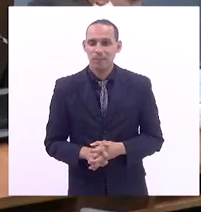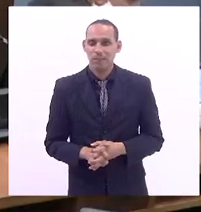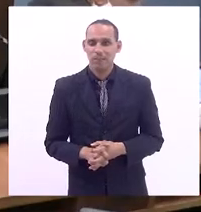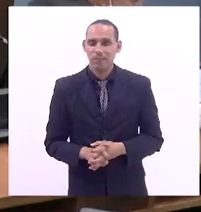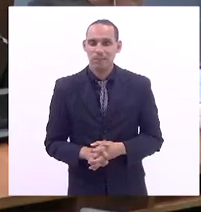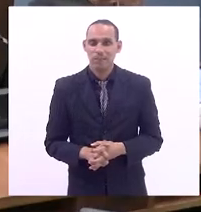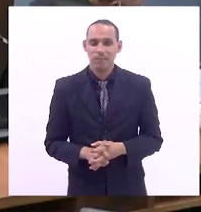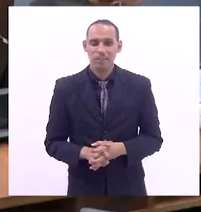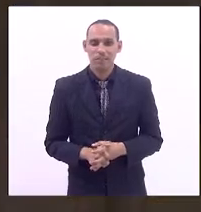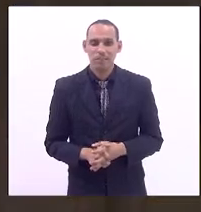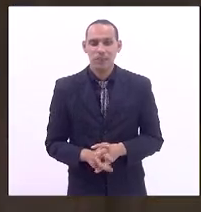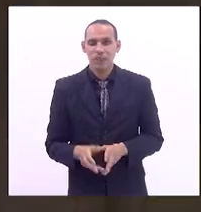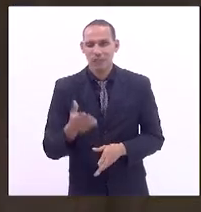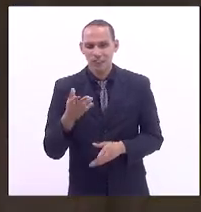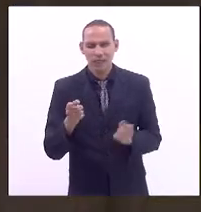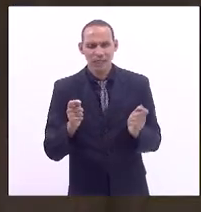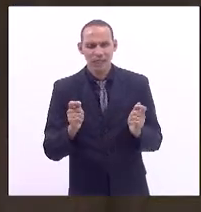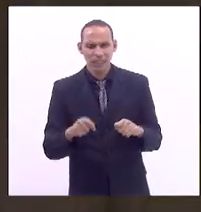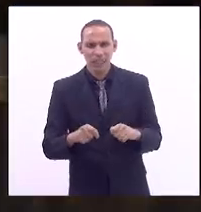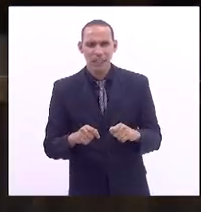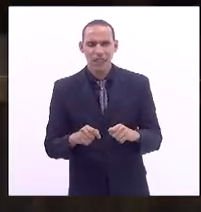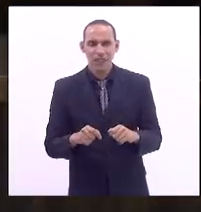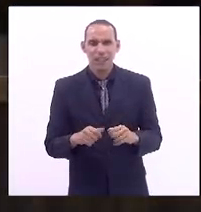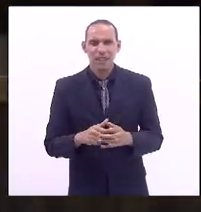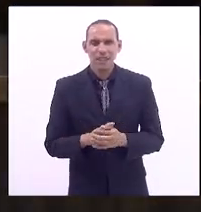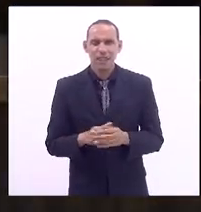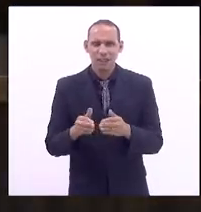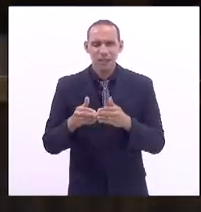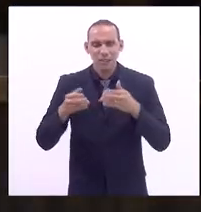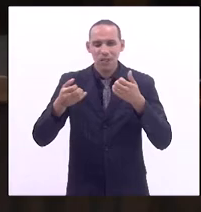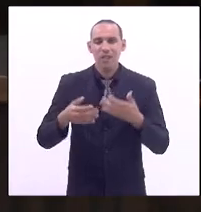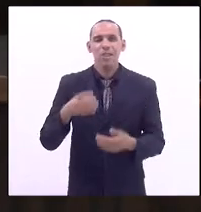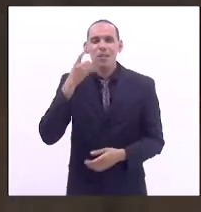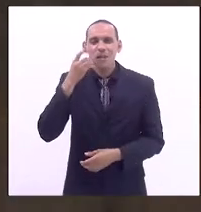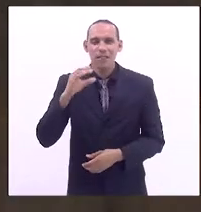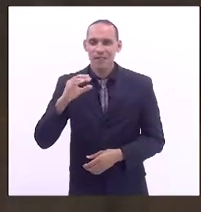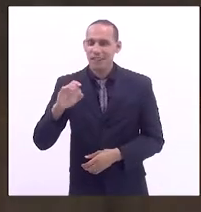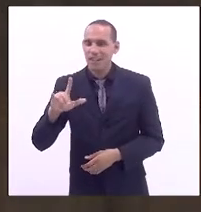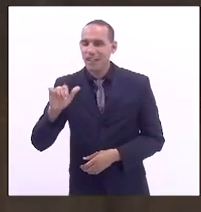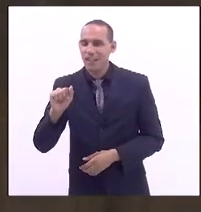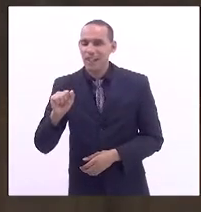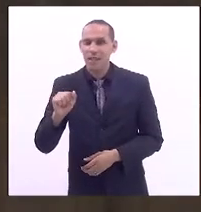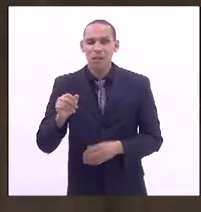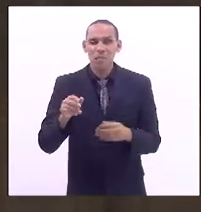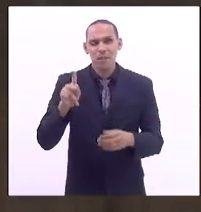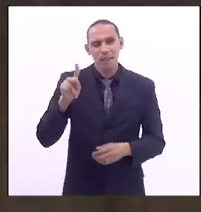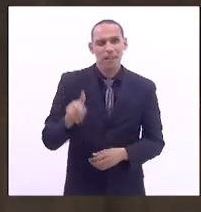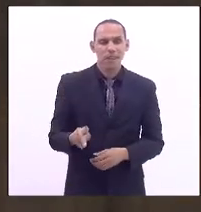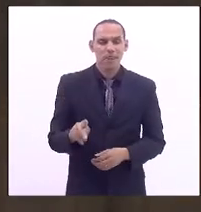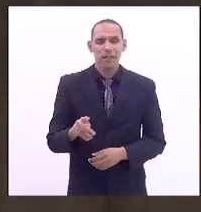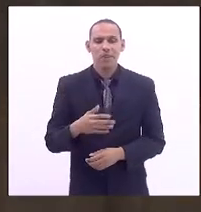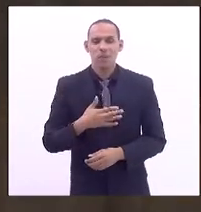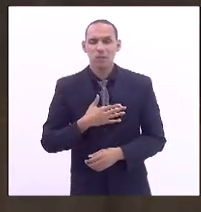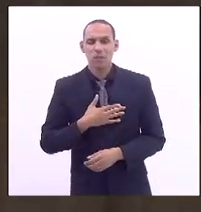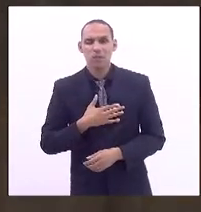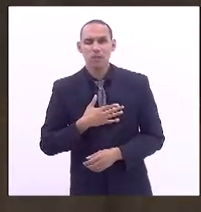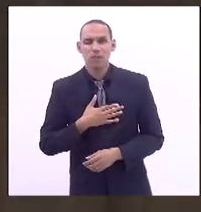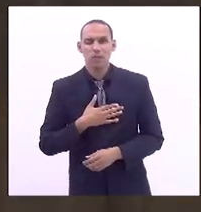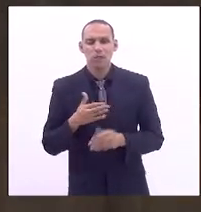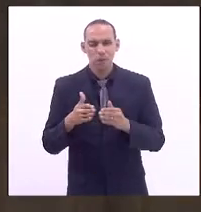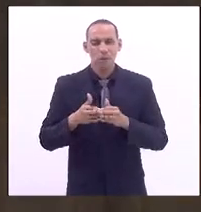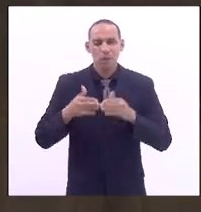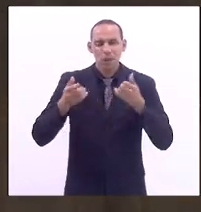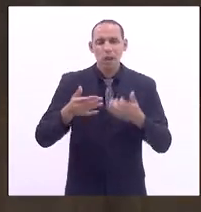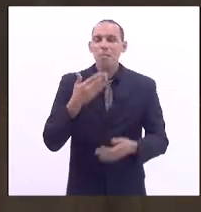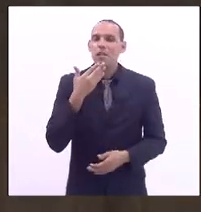é assim que vossa excelência puder por favor uma questão de ônibus Presidente eu gostaria na questão de